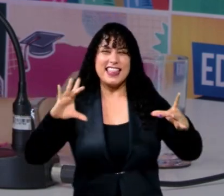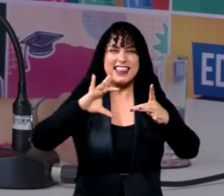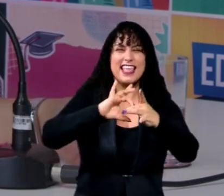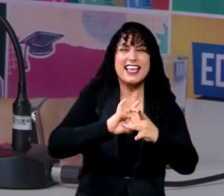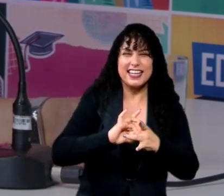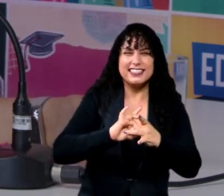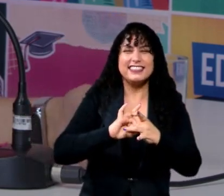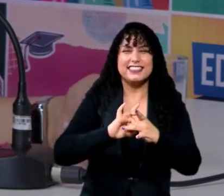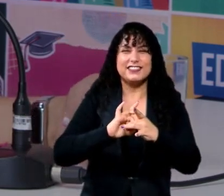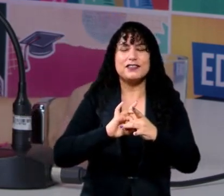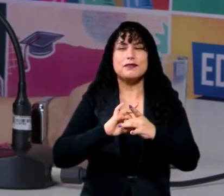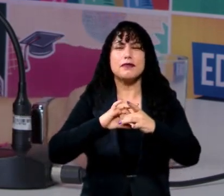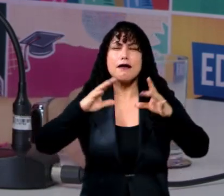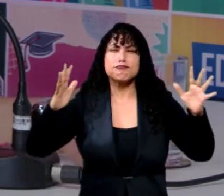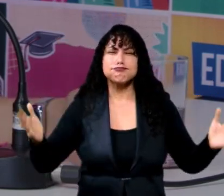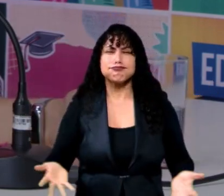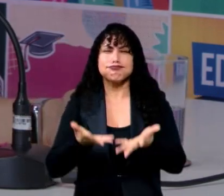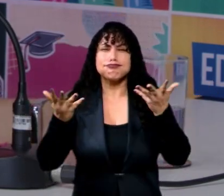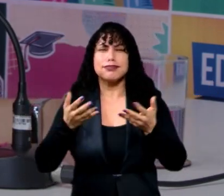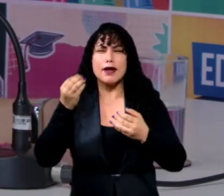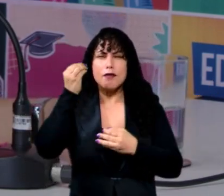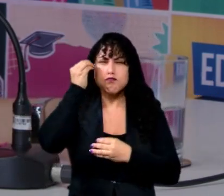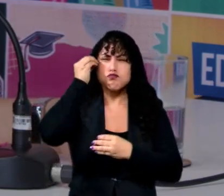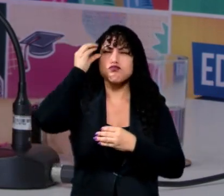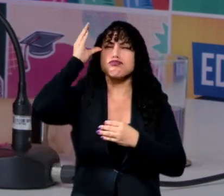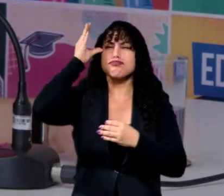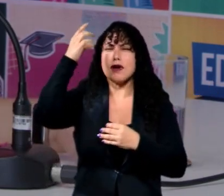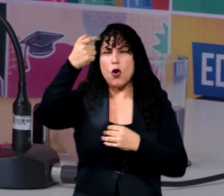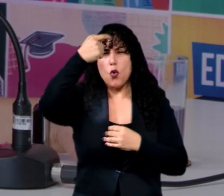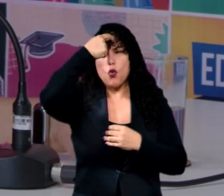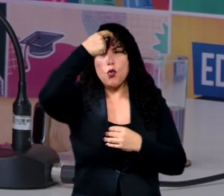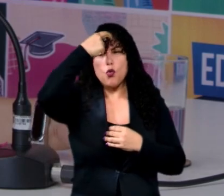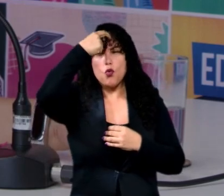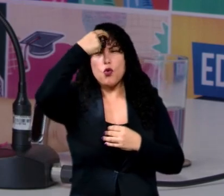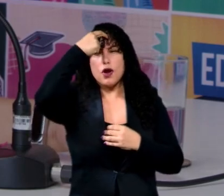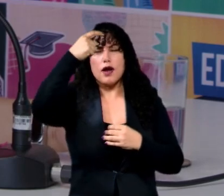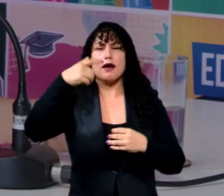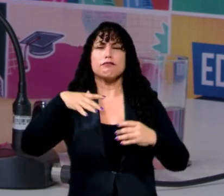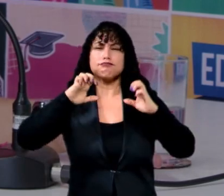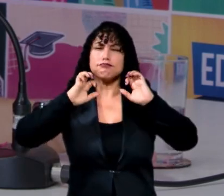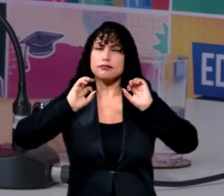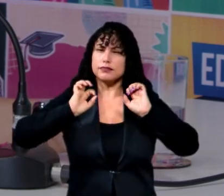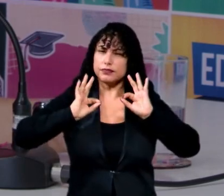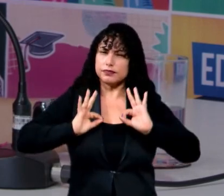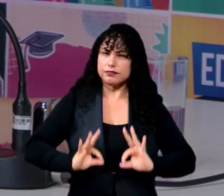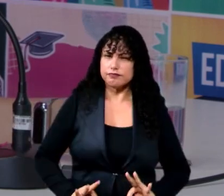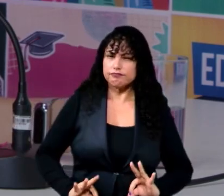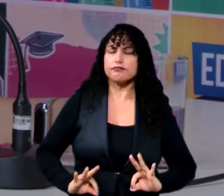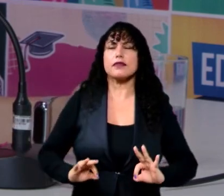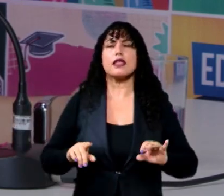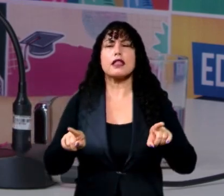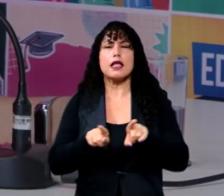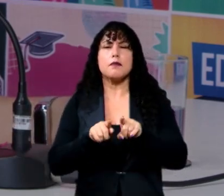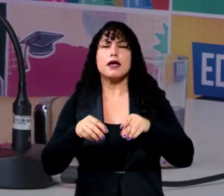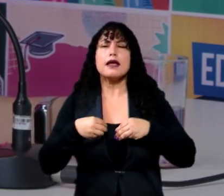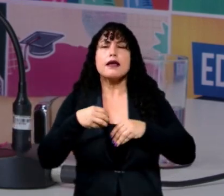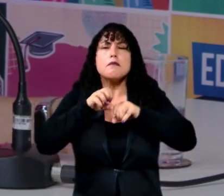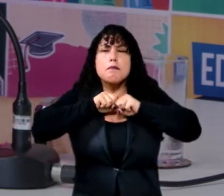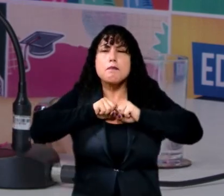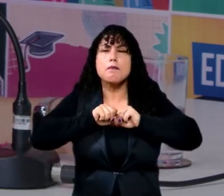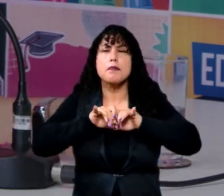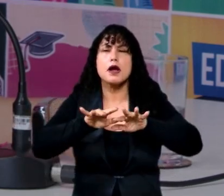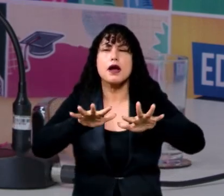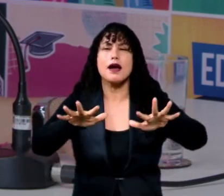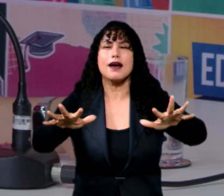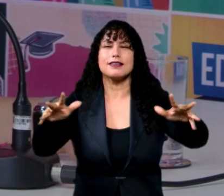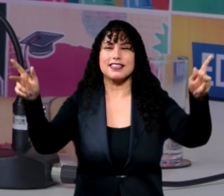integrativas para despertar a consciência, a inteireza, a integridade e que emana a paz a partir